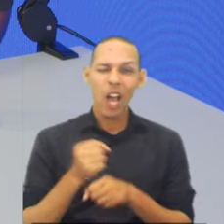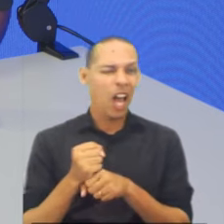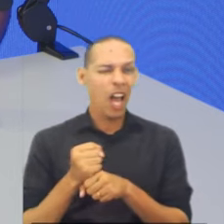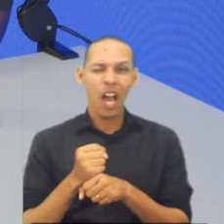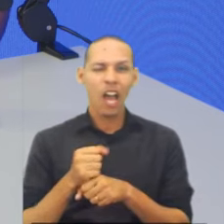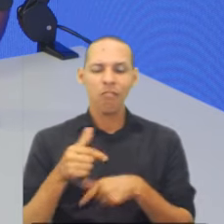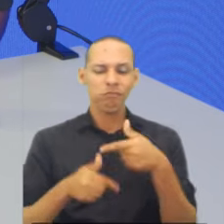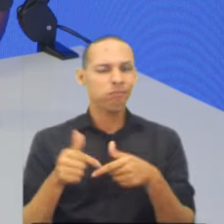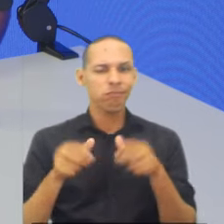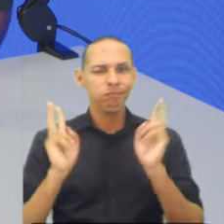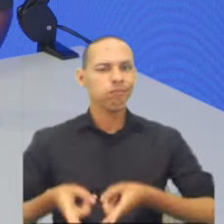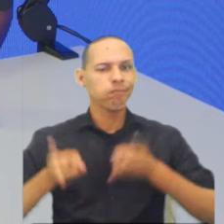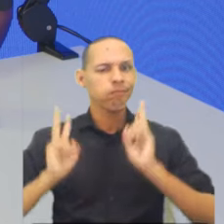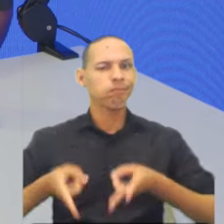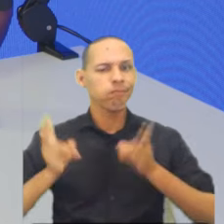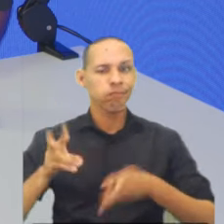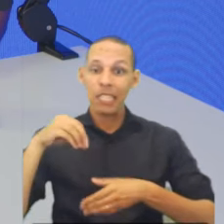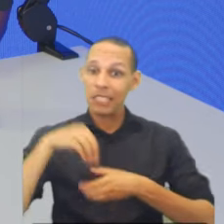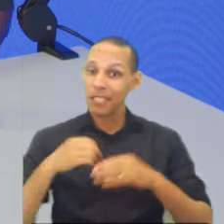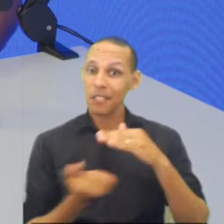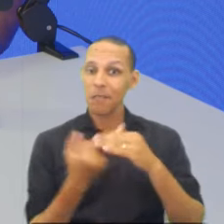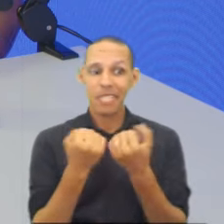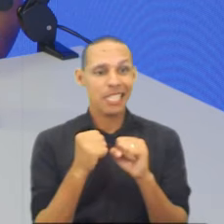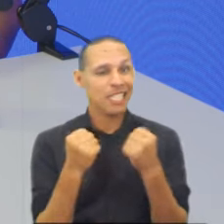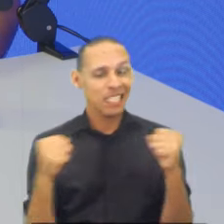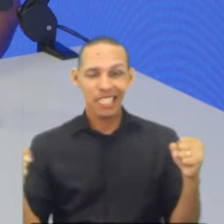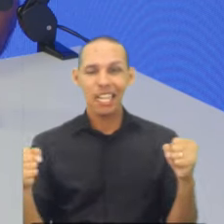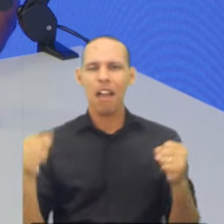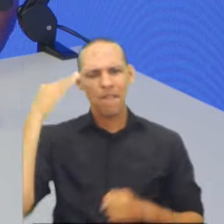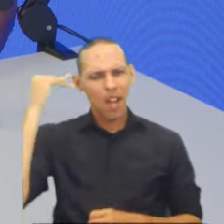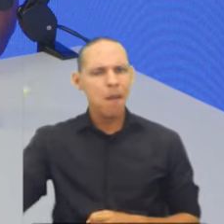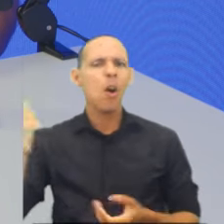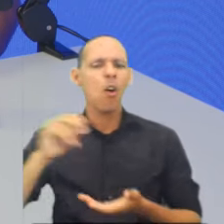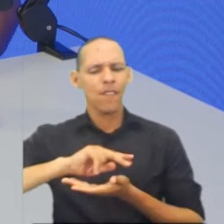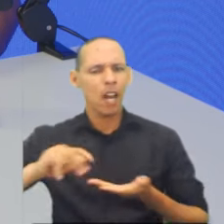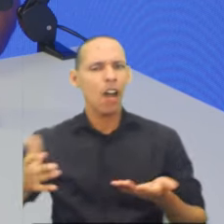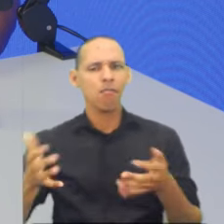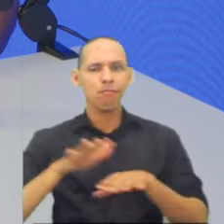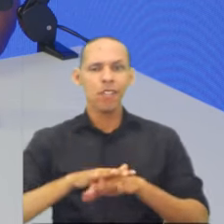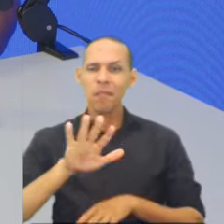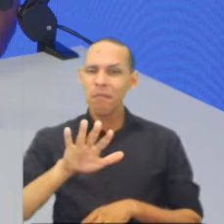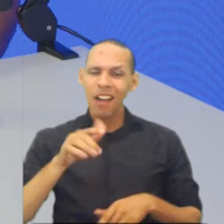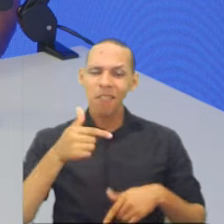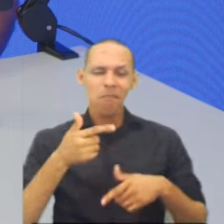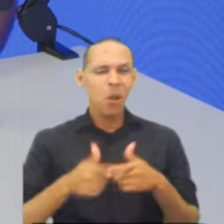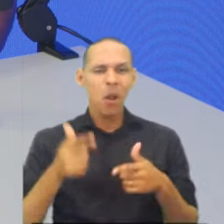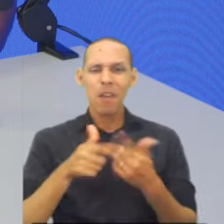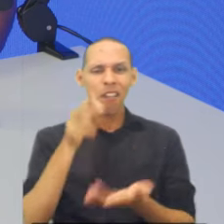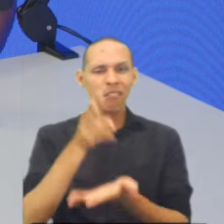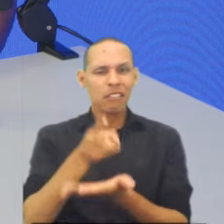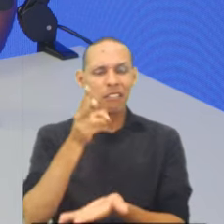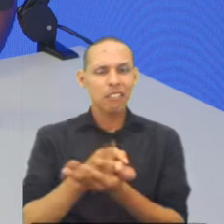e na mesma função dentro de empresas gigantes empresas renomadas em diversidade e inclusão então a gente vê que o drama da